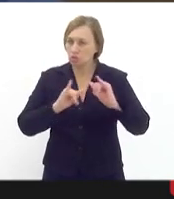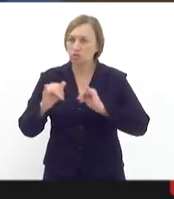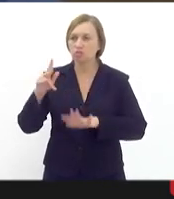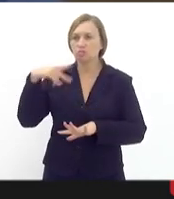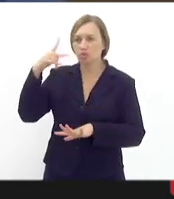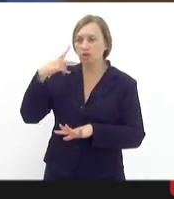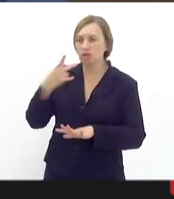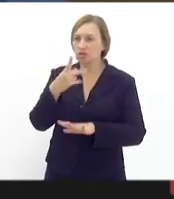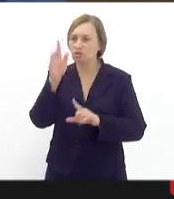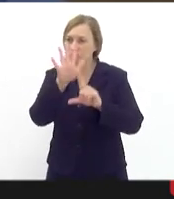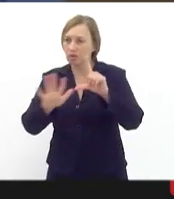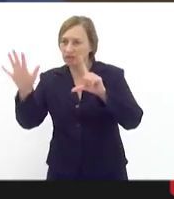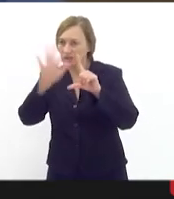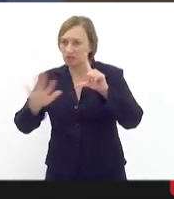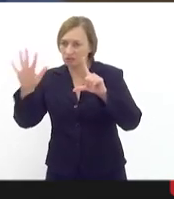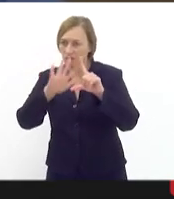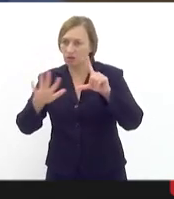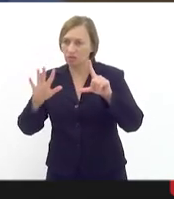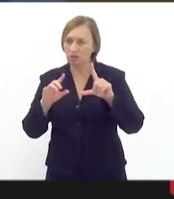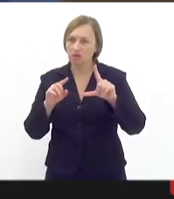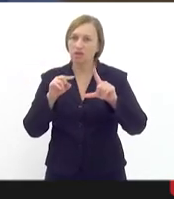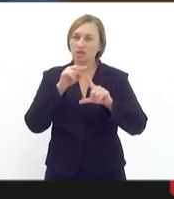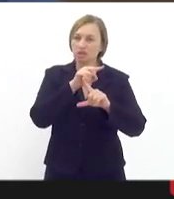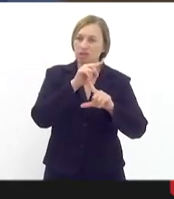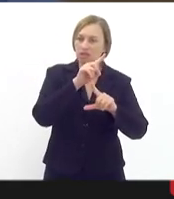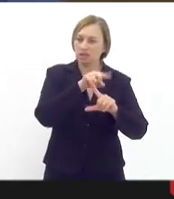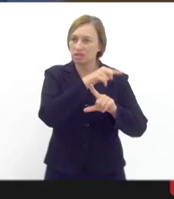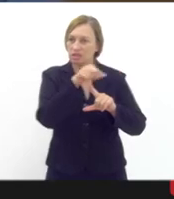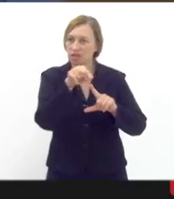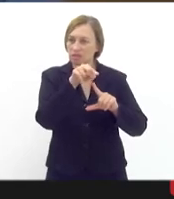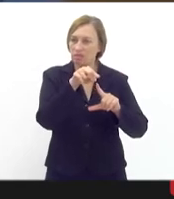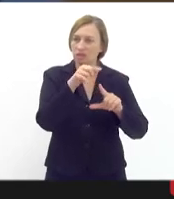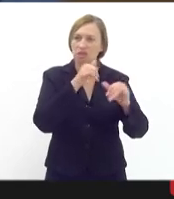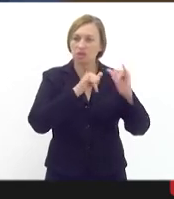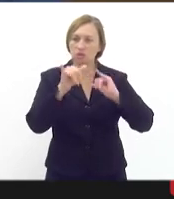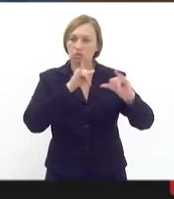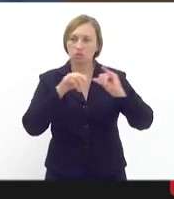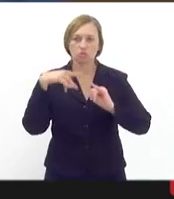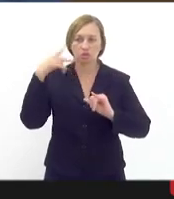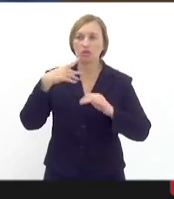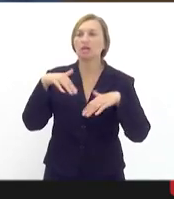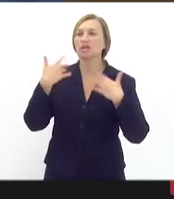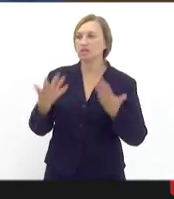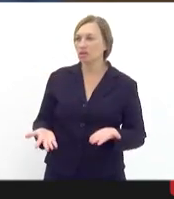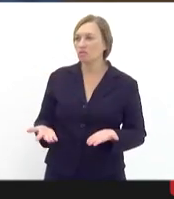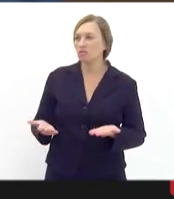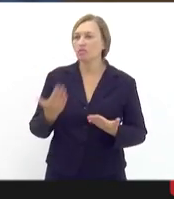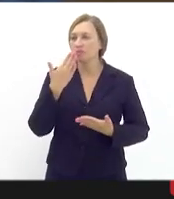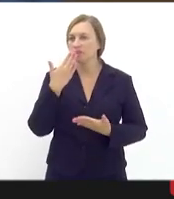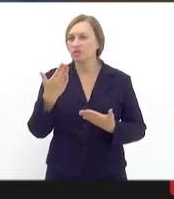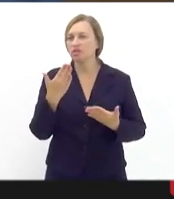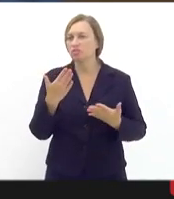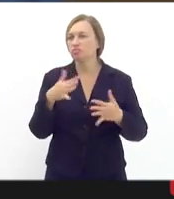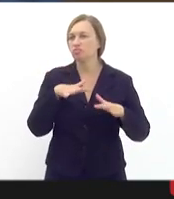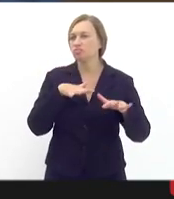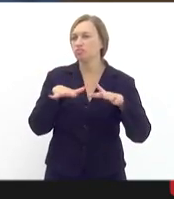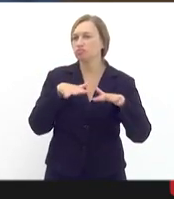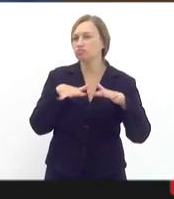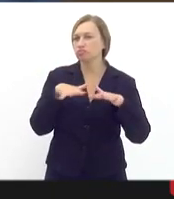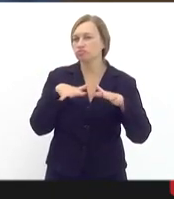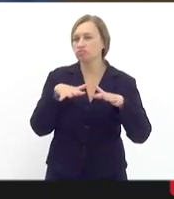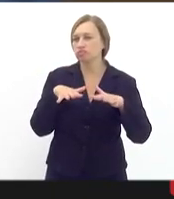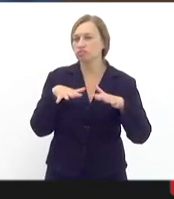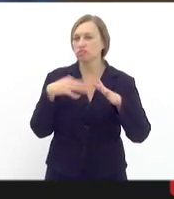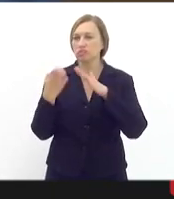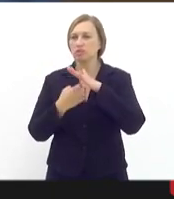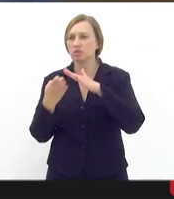de termos a vedação de publicação de anúncios políticos. Então, esse tipo de movimento de empresas que são